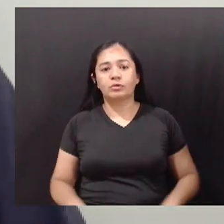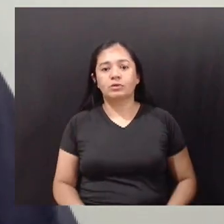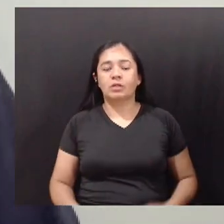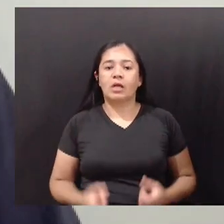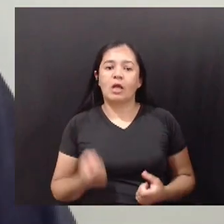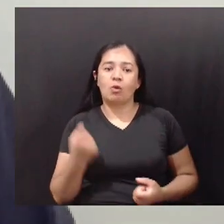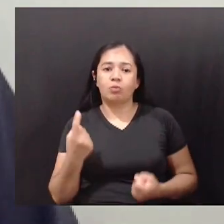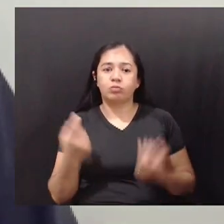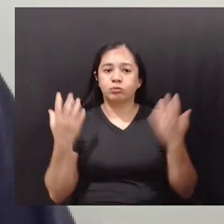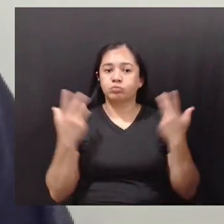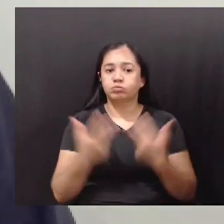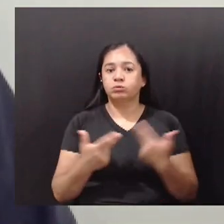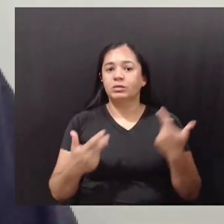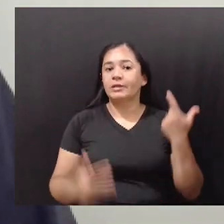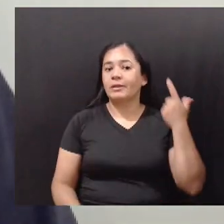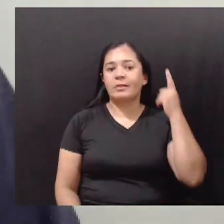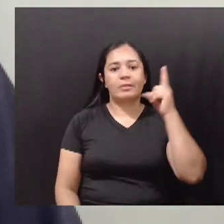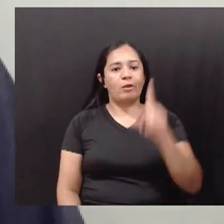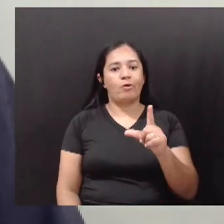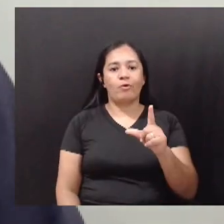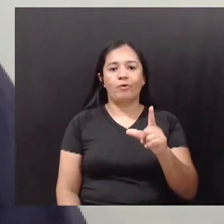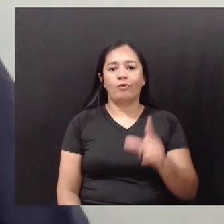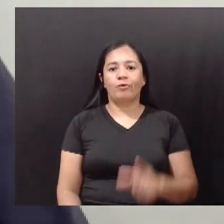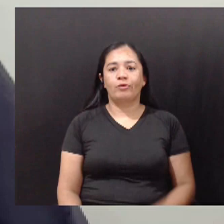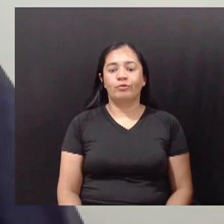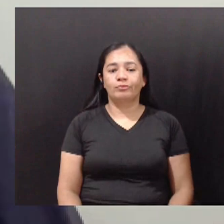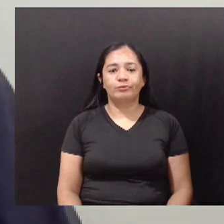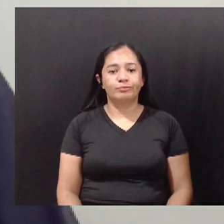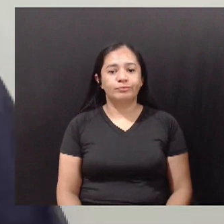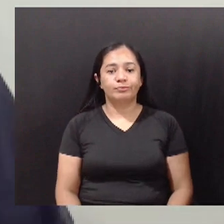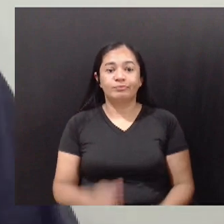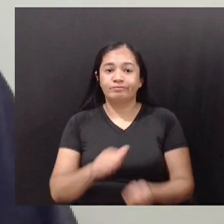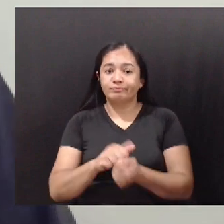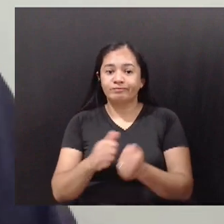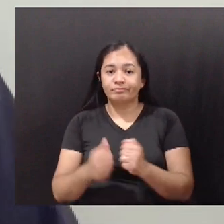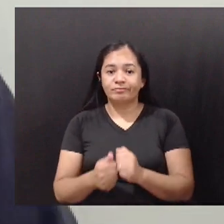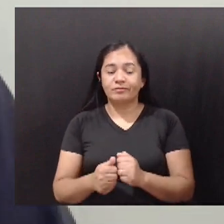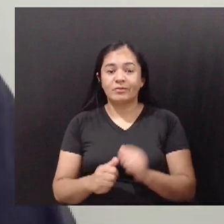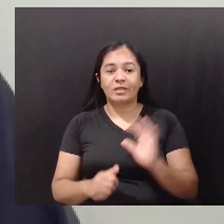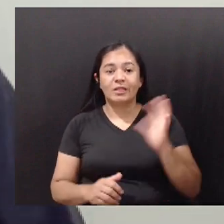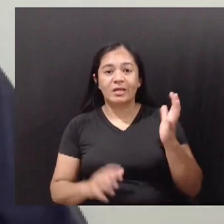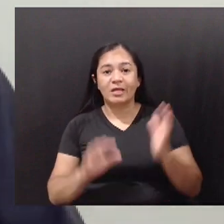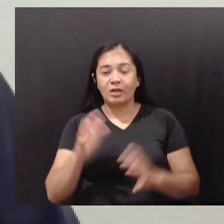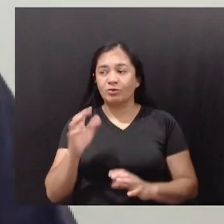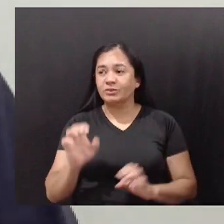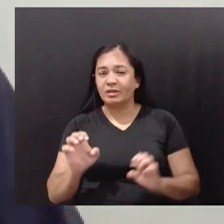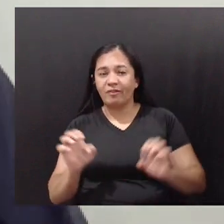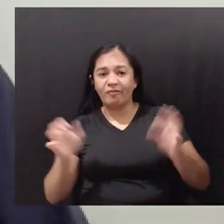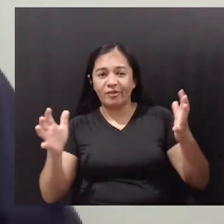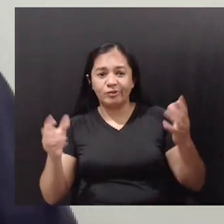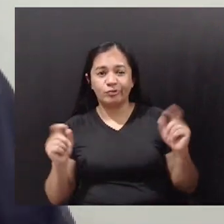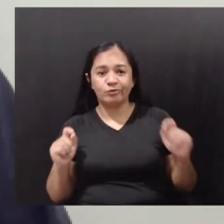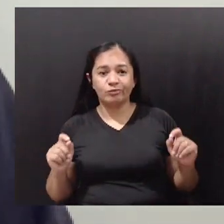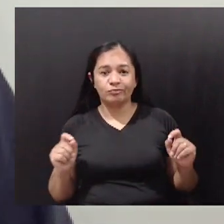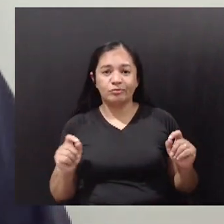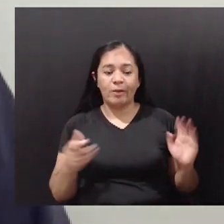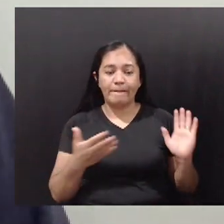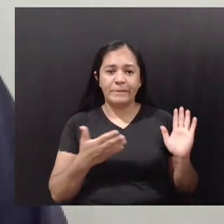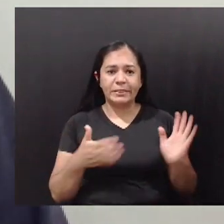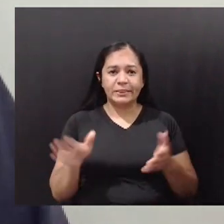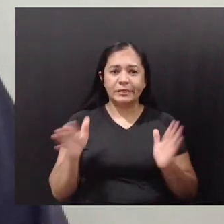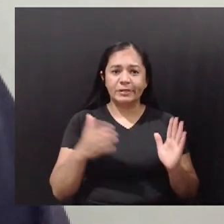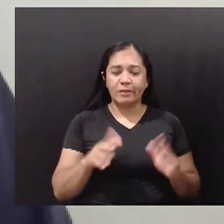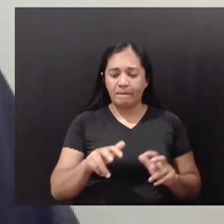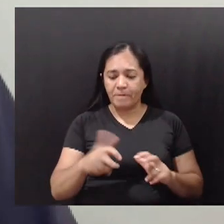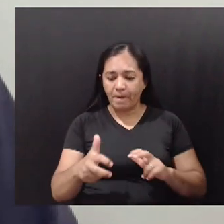conseguem se adaptar nessa situação e começam a acontecer esses eventos mesmo que produz uma mortandade